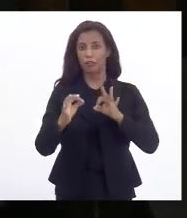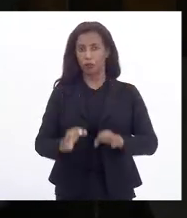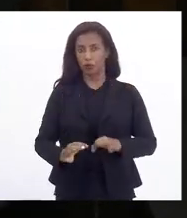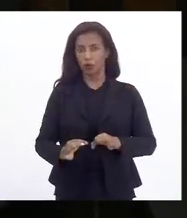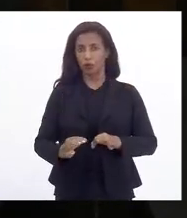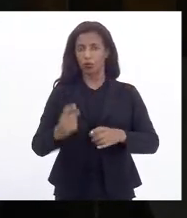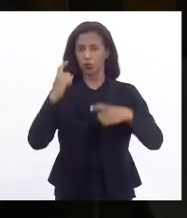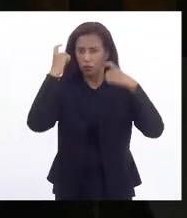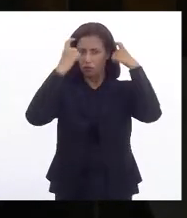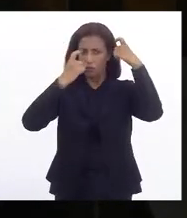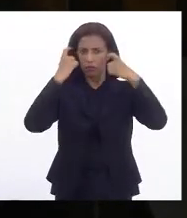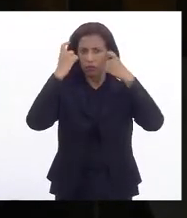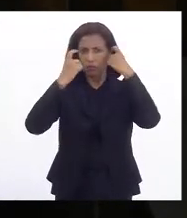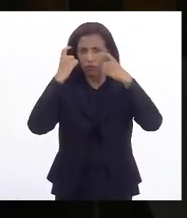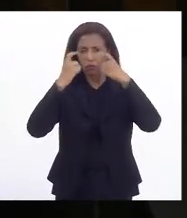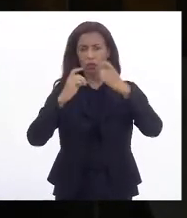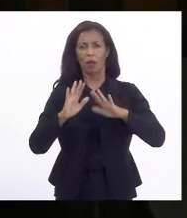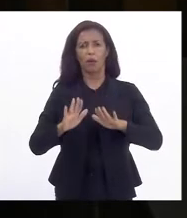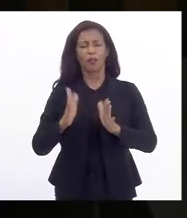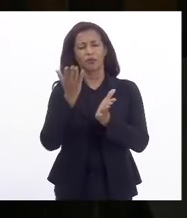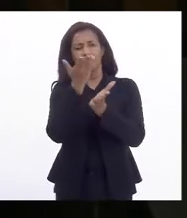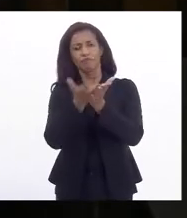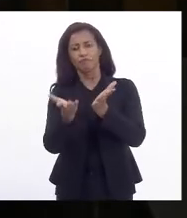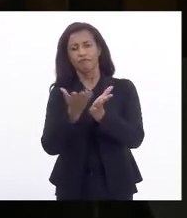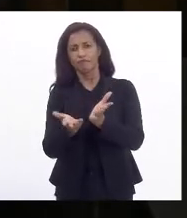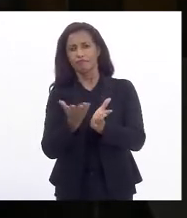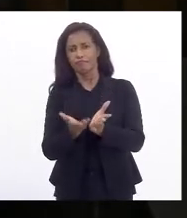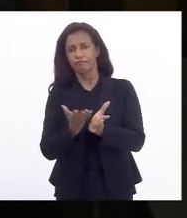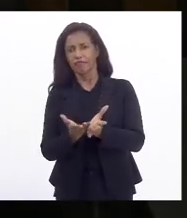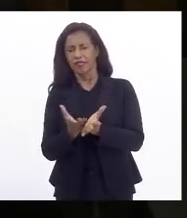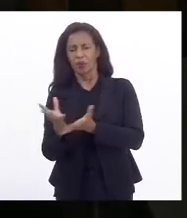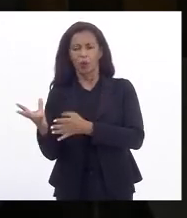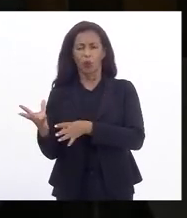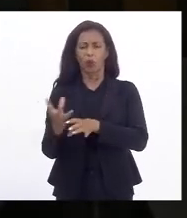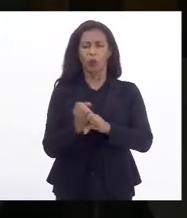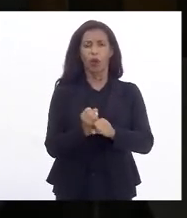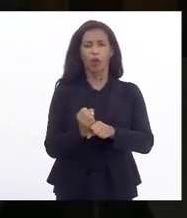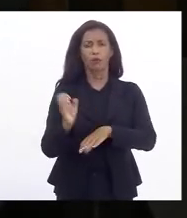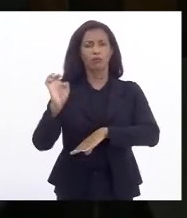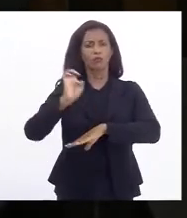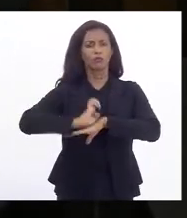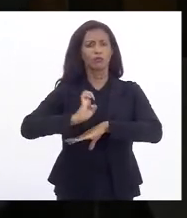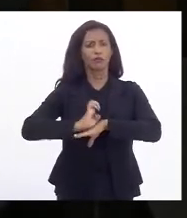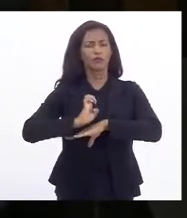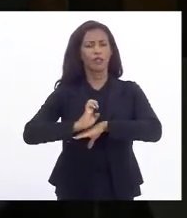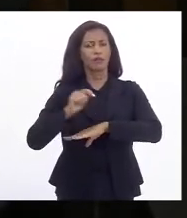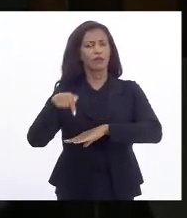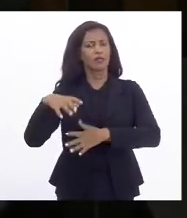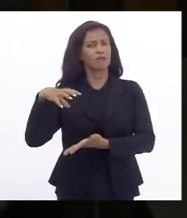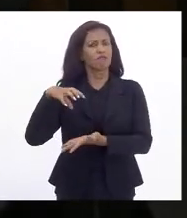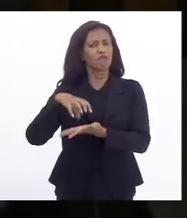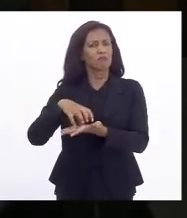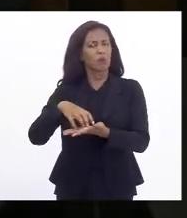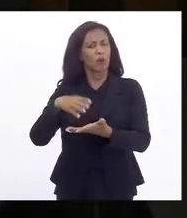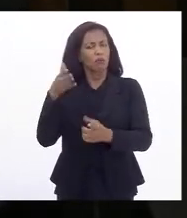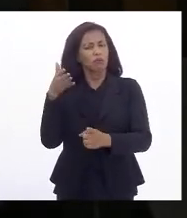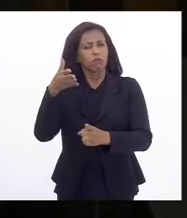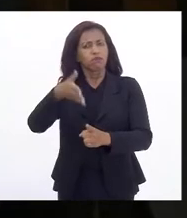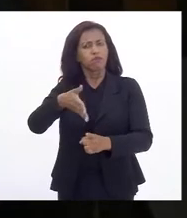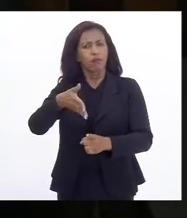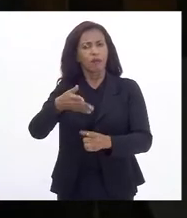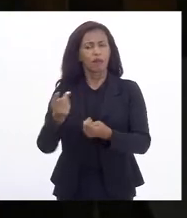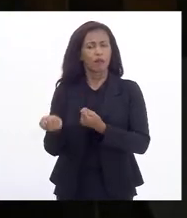procedente preocupação com as perdas arrecadatória do Estado neste setor tão central